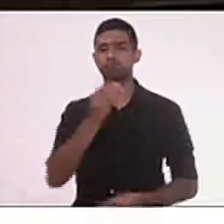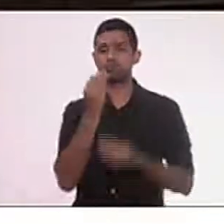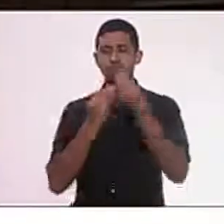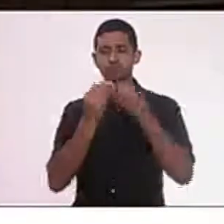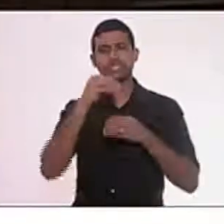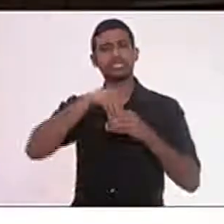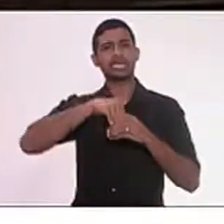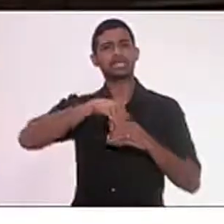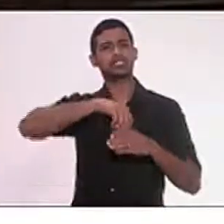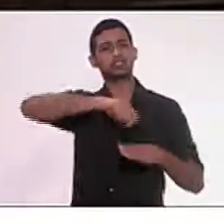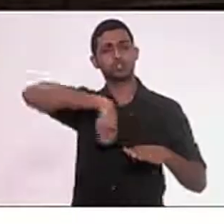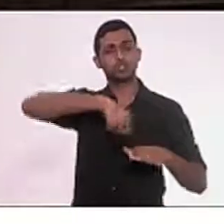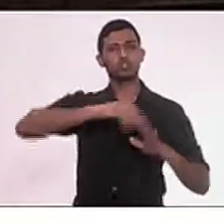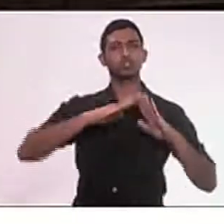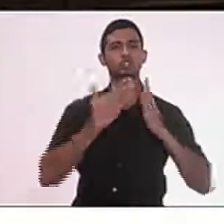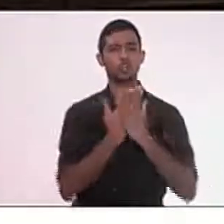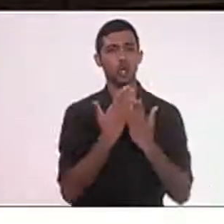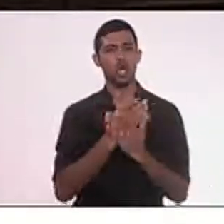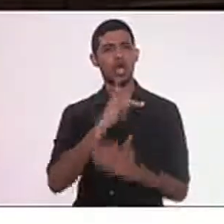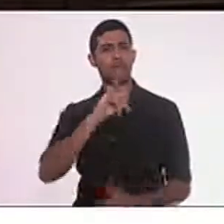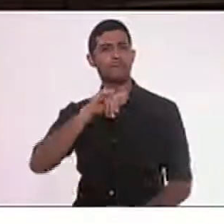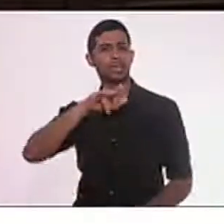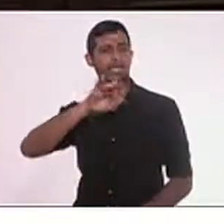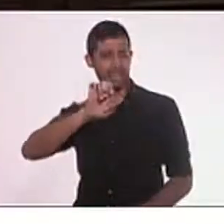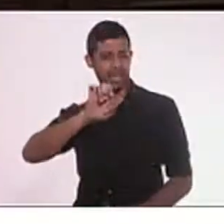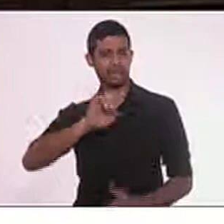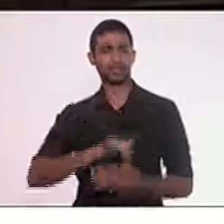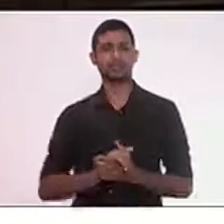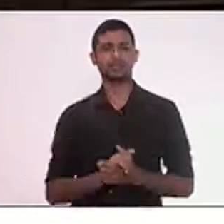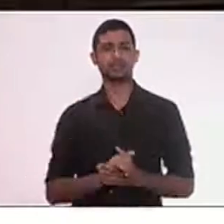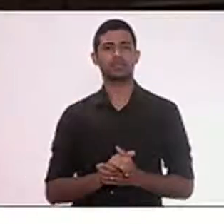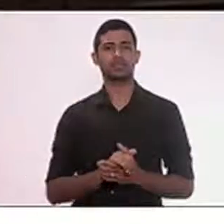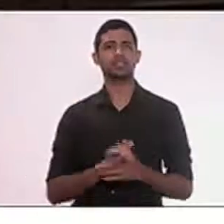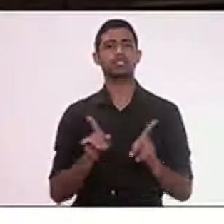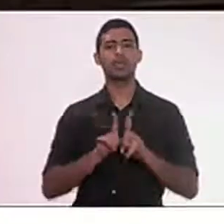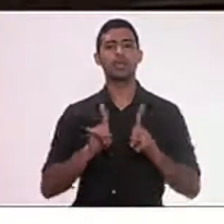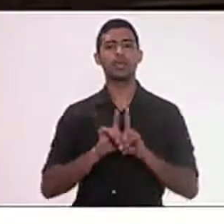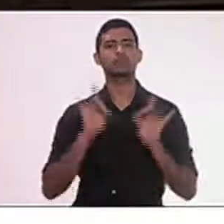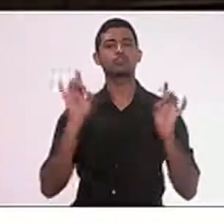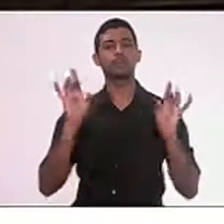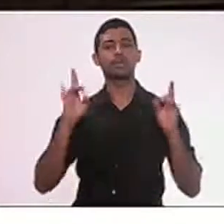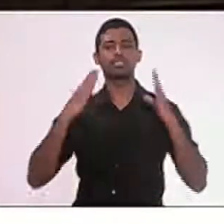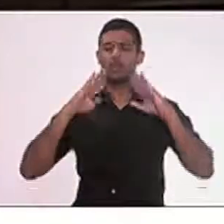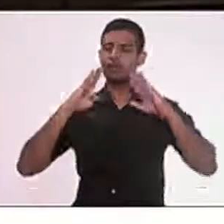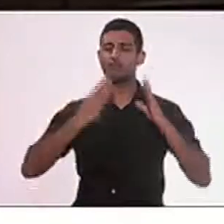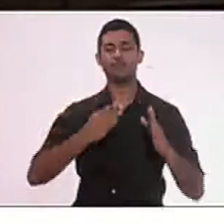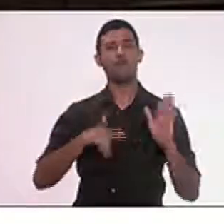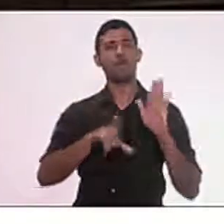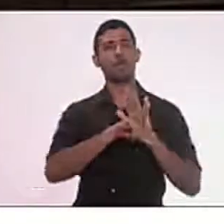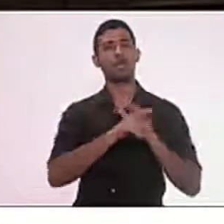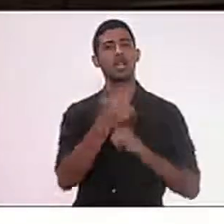Escolar, o PNAE, e em especial com foco na Lei